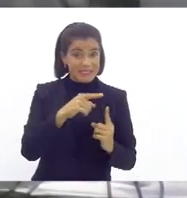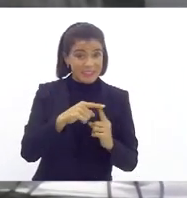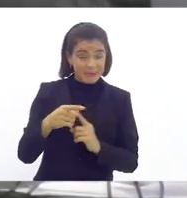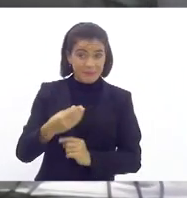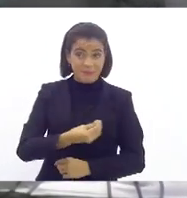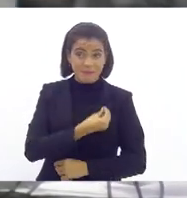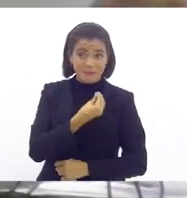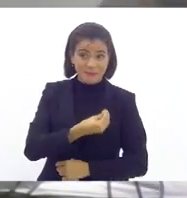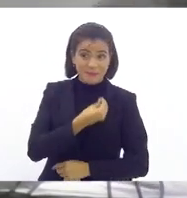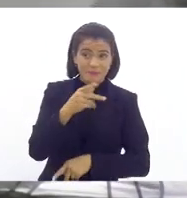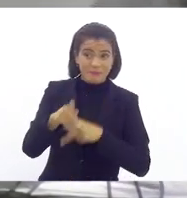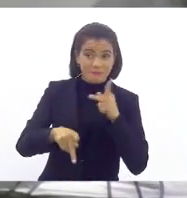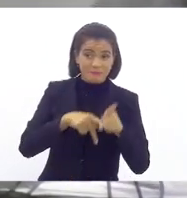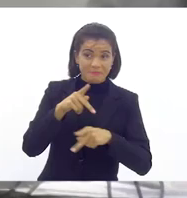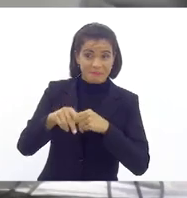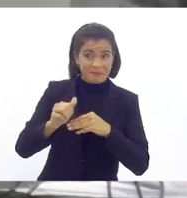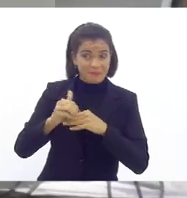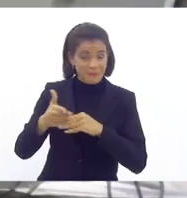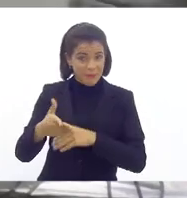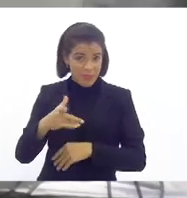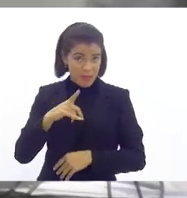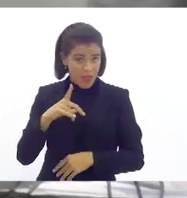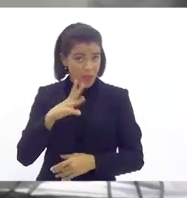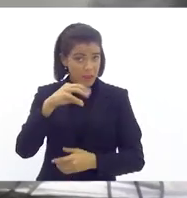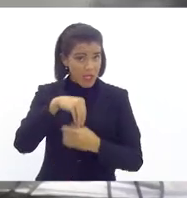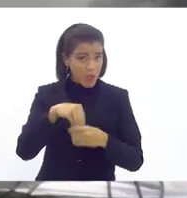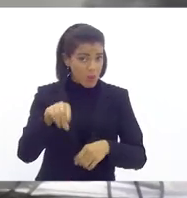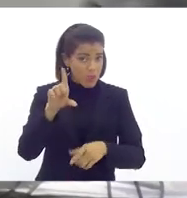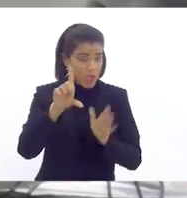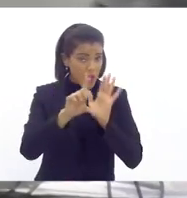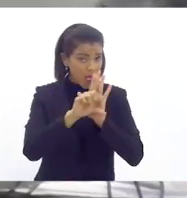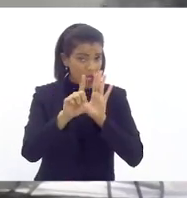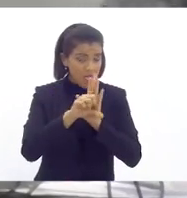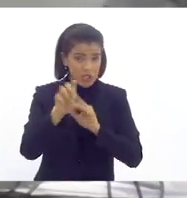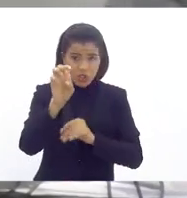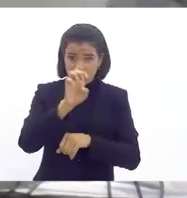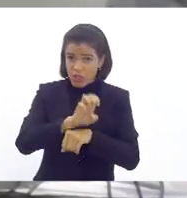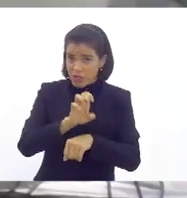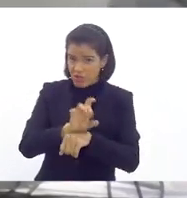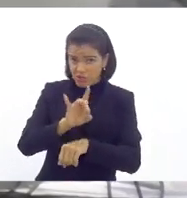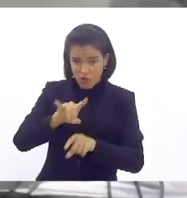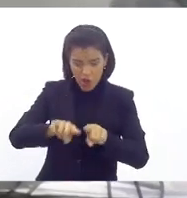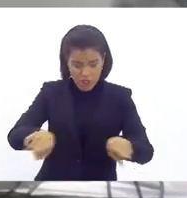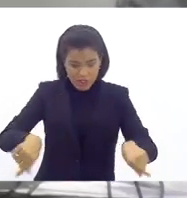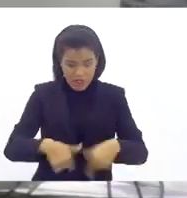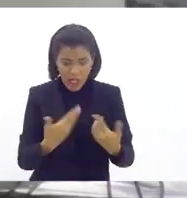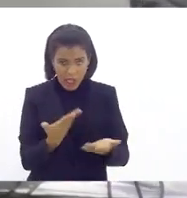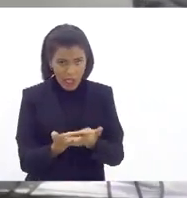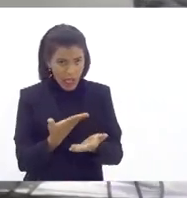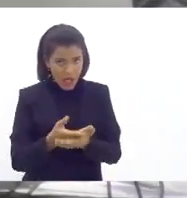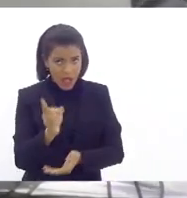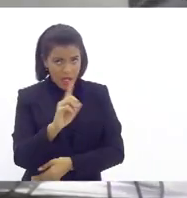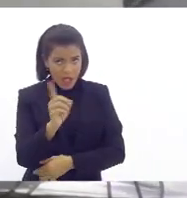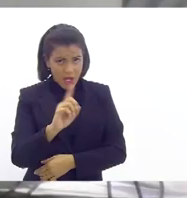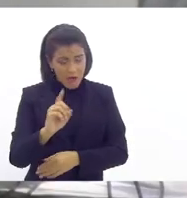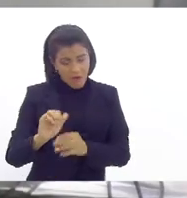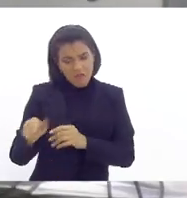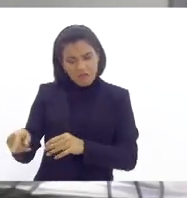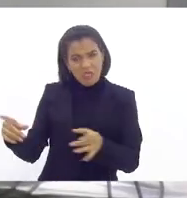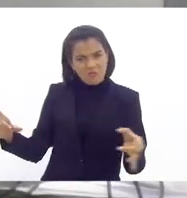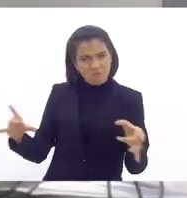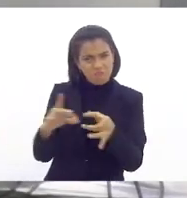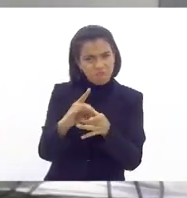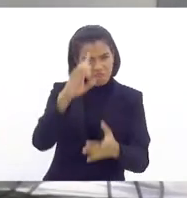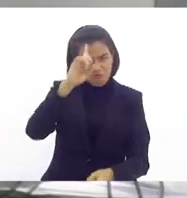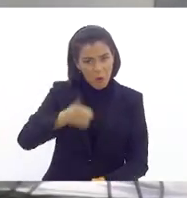pública, externa, está prevista na nossa lei estadual. Não é só dentro da sala de aula, é dentro e fora. Então, vocês já estão fazendo